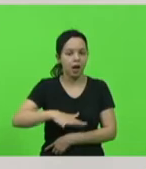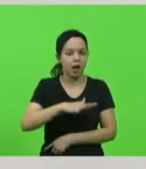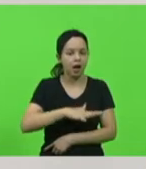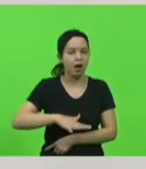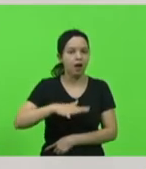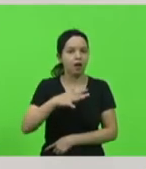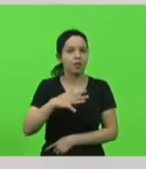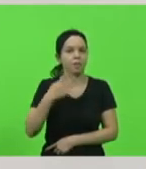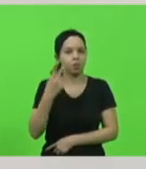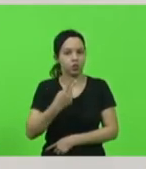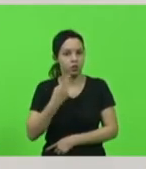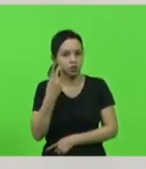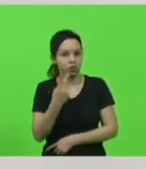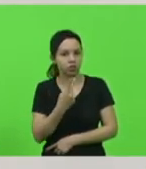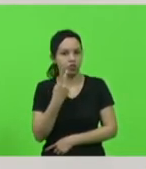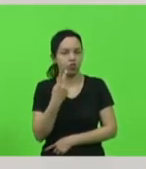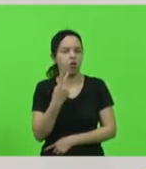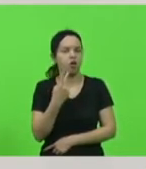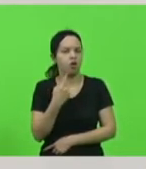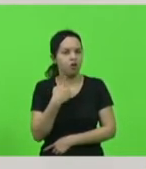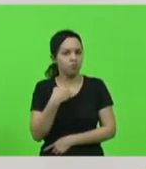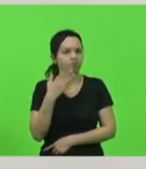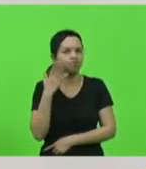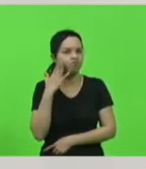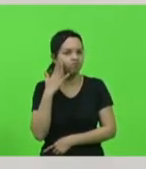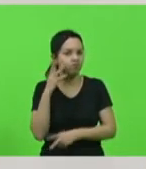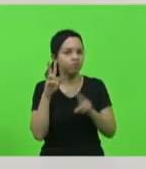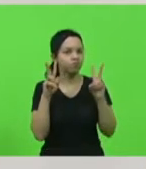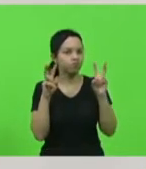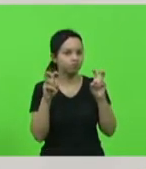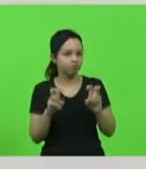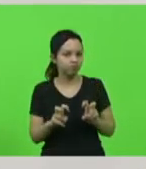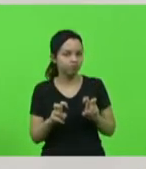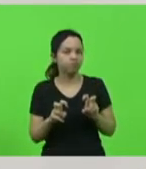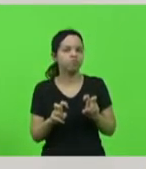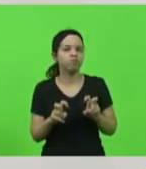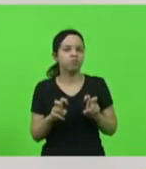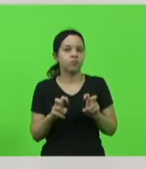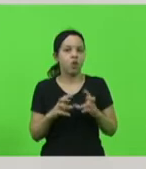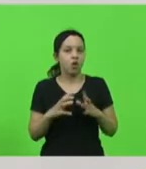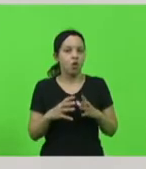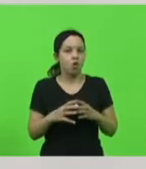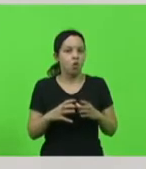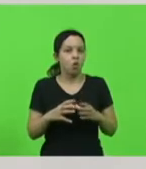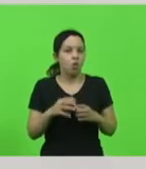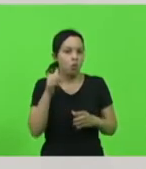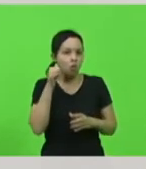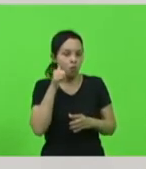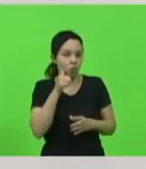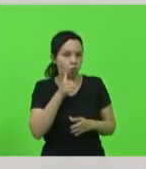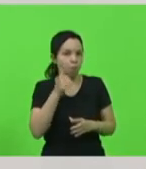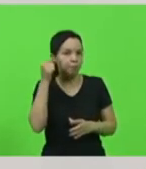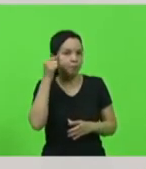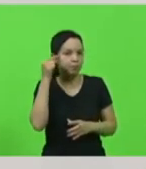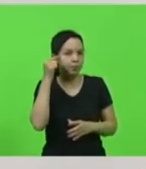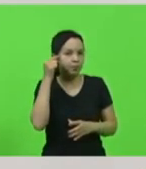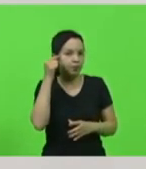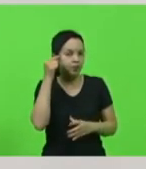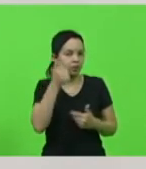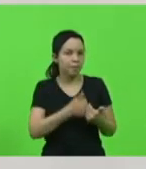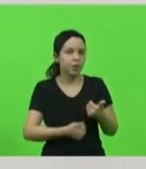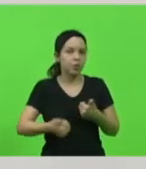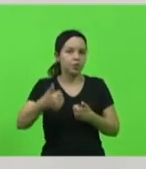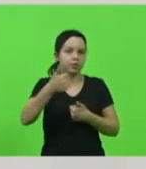tenho certeza que a bancada feminina sempre terá como prioridade. O aumento da